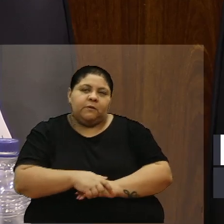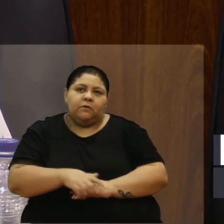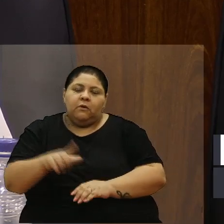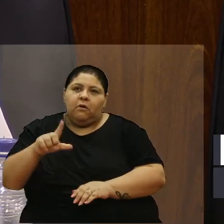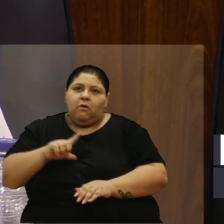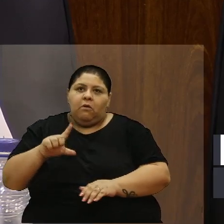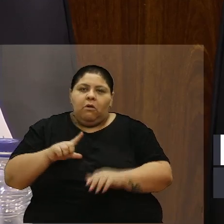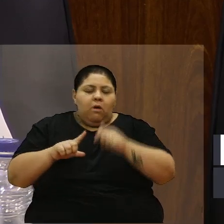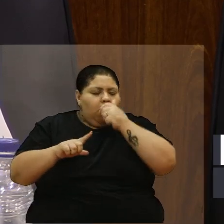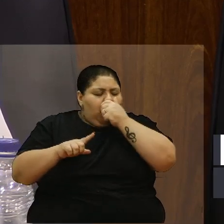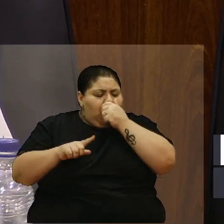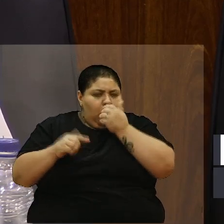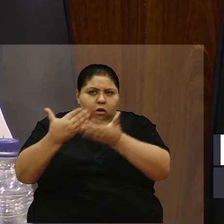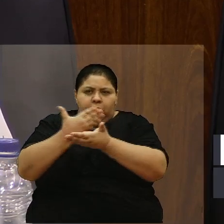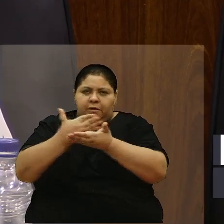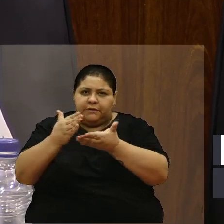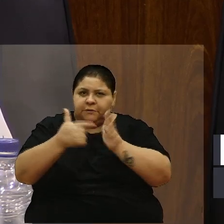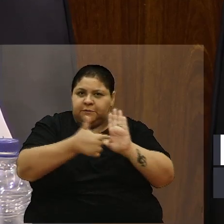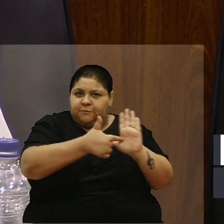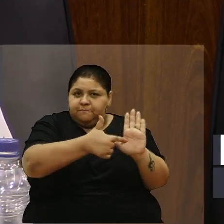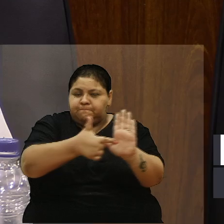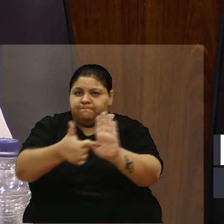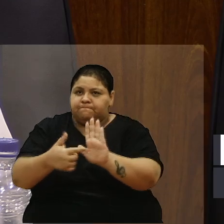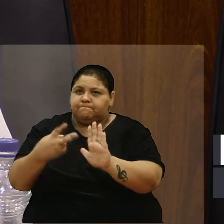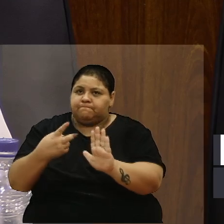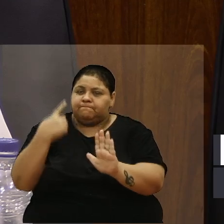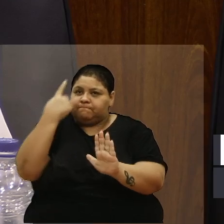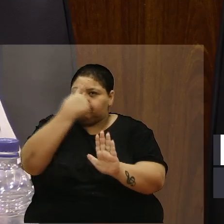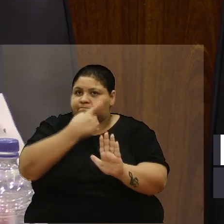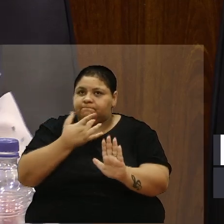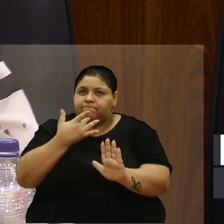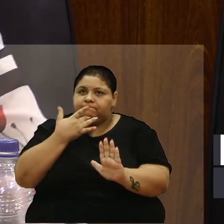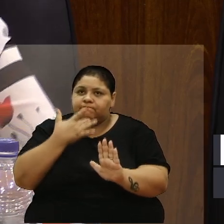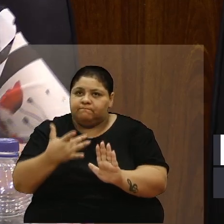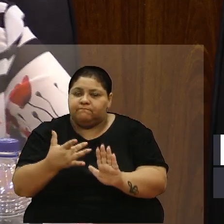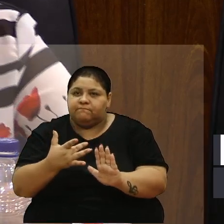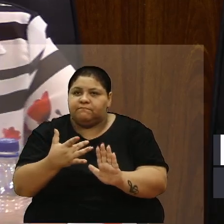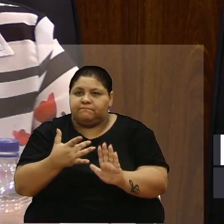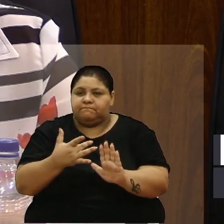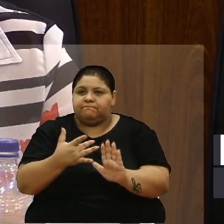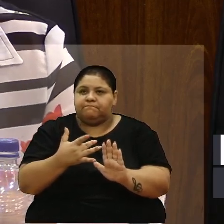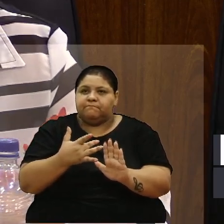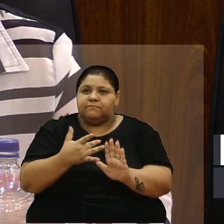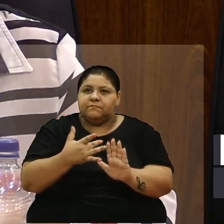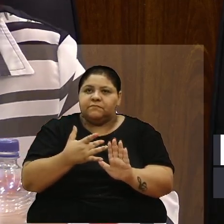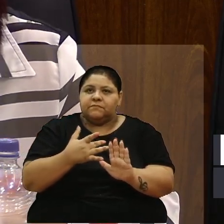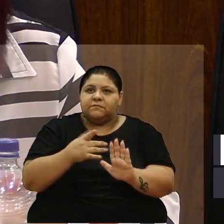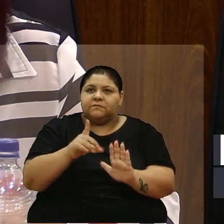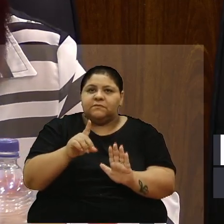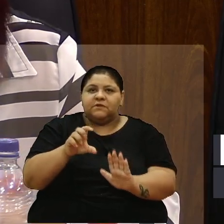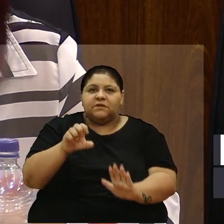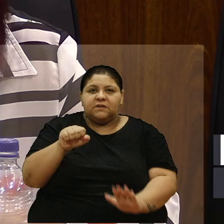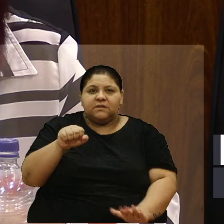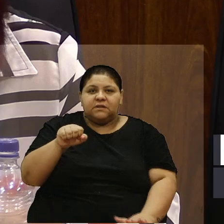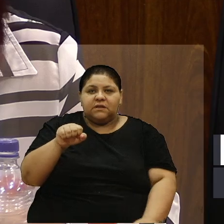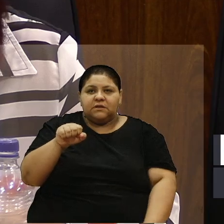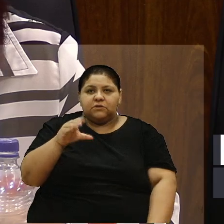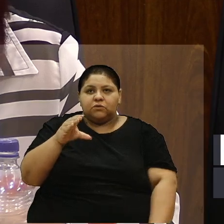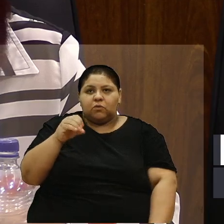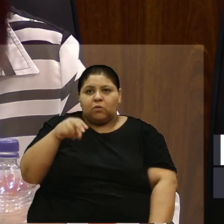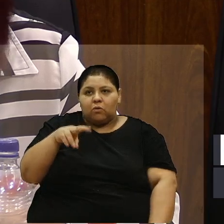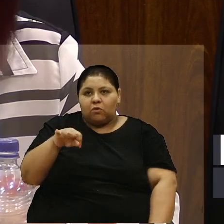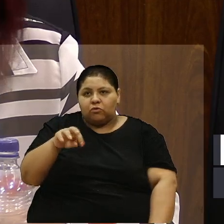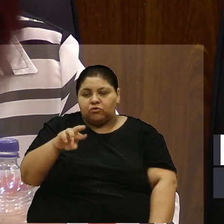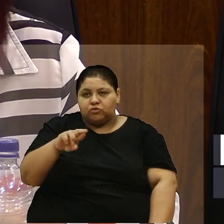exposição às 14h hoje, que é Desconstruindo-nos de Amélia. E foi feita com um grupo de convivência